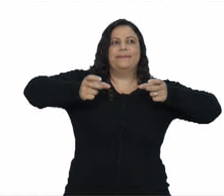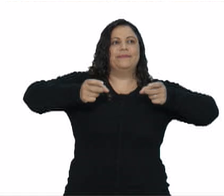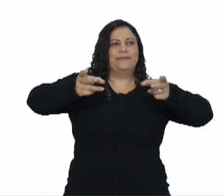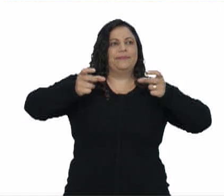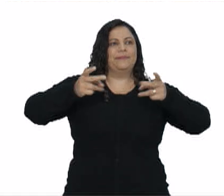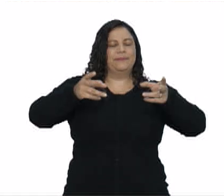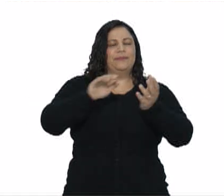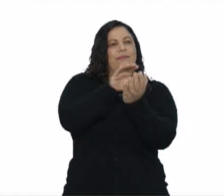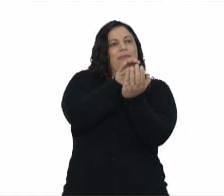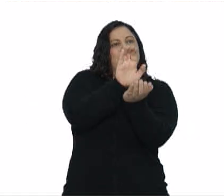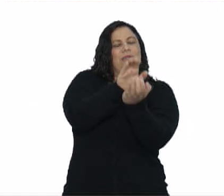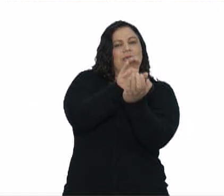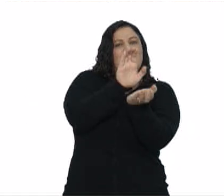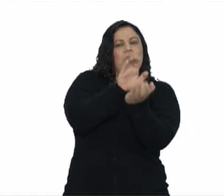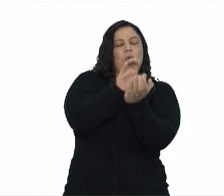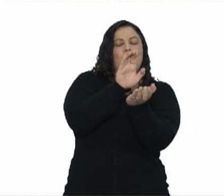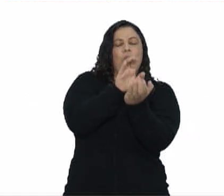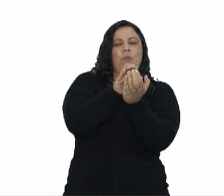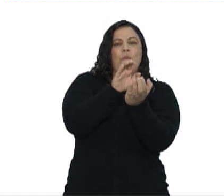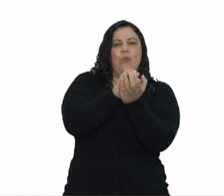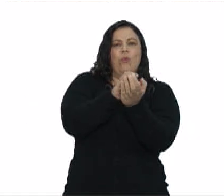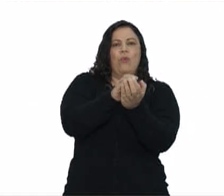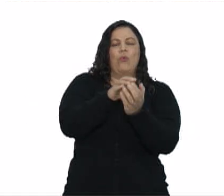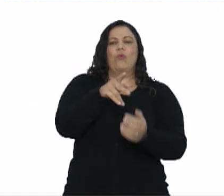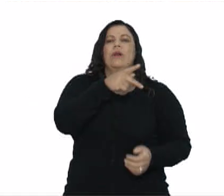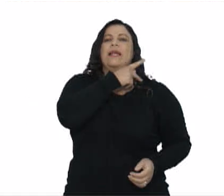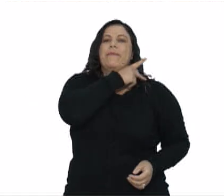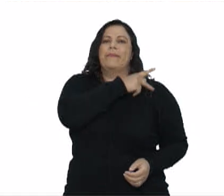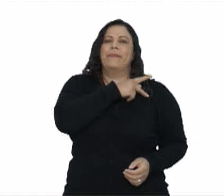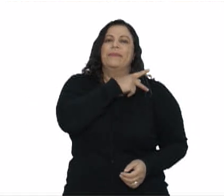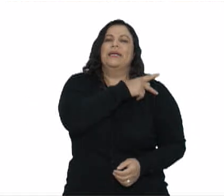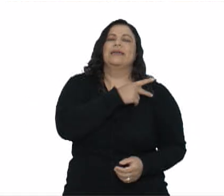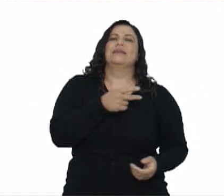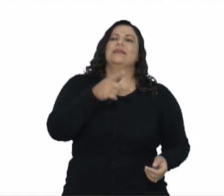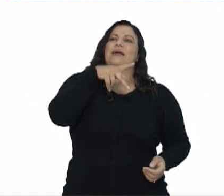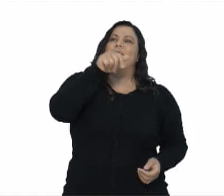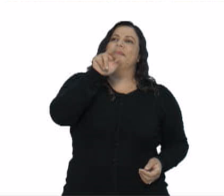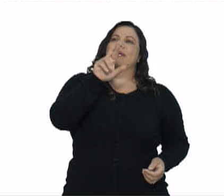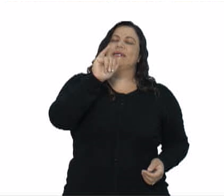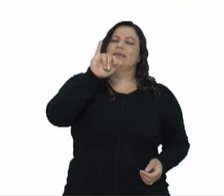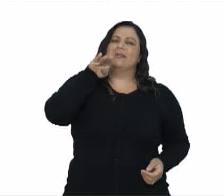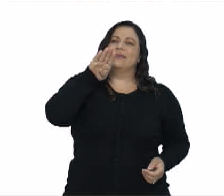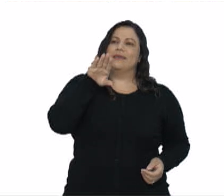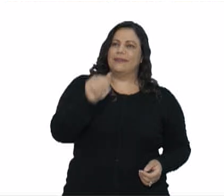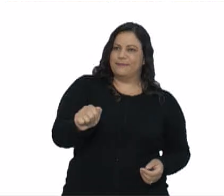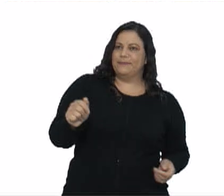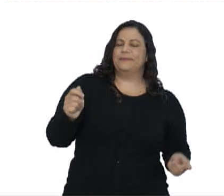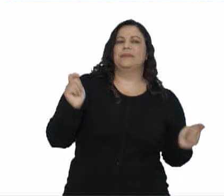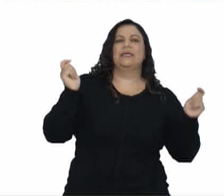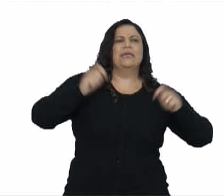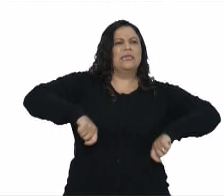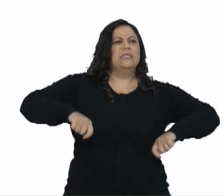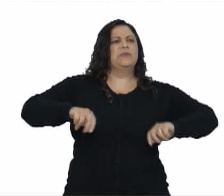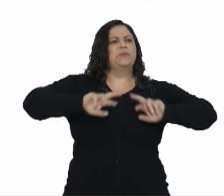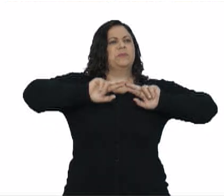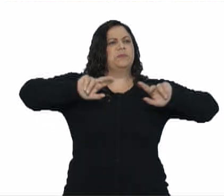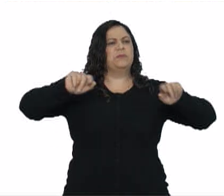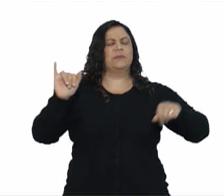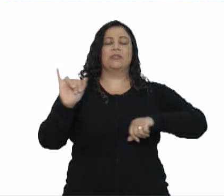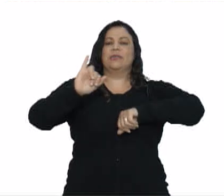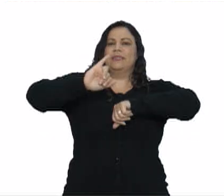em 1759, Recife com construções mais bem cuidadas, período de riqueza na capital